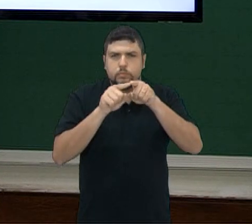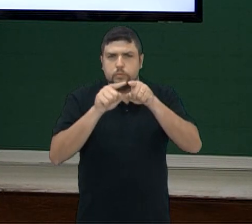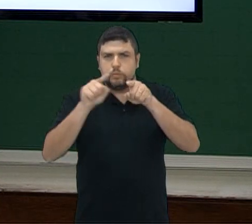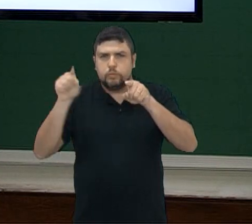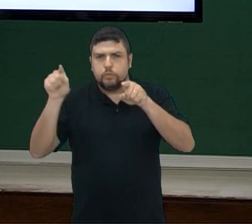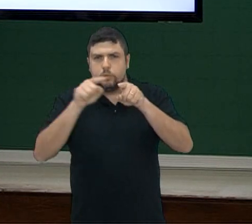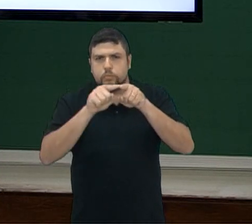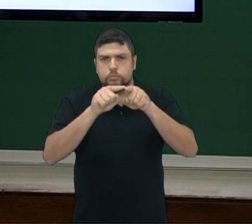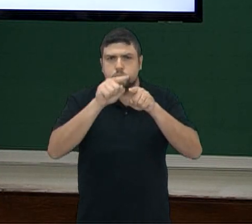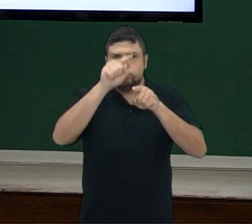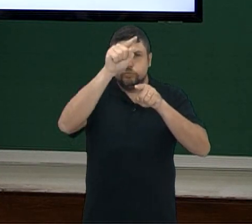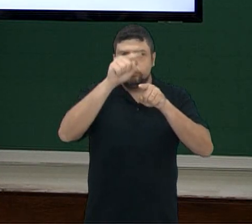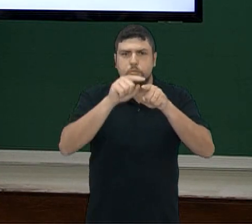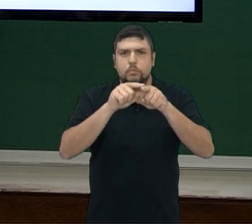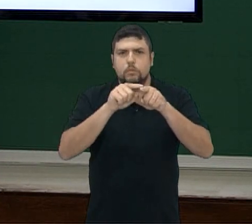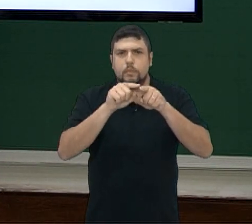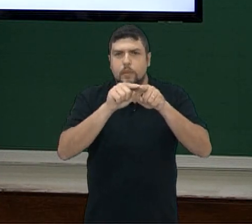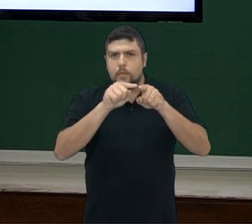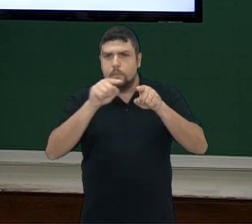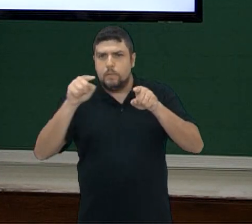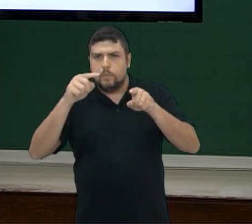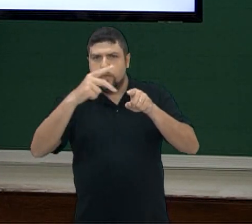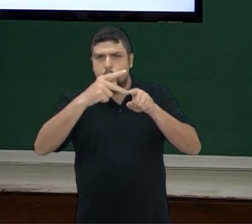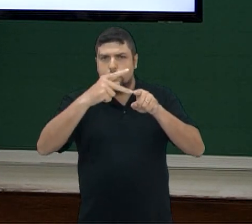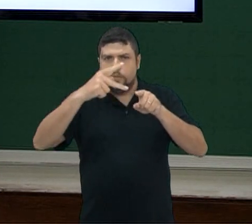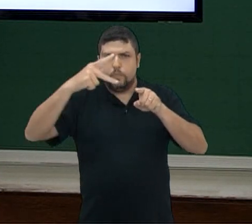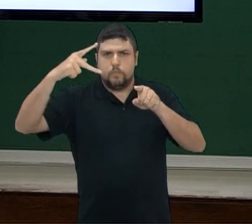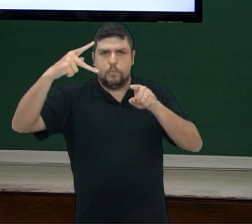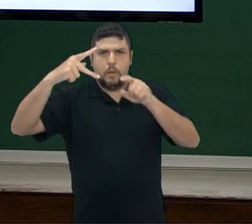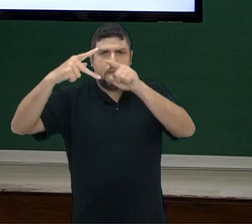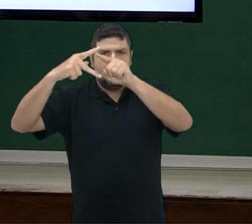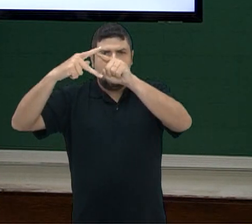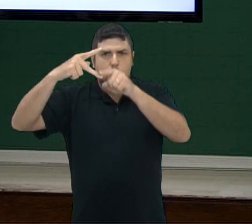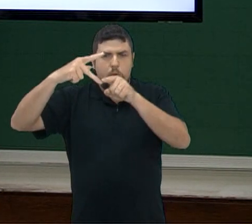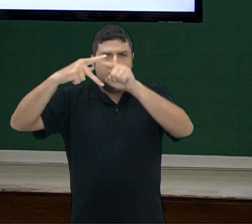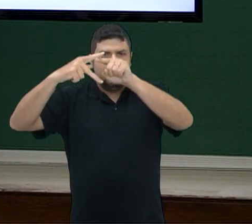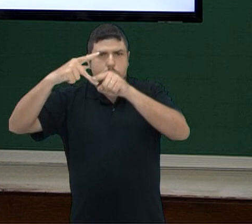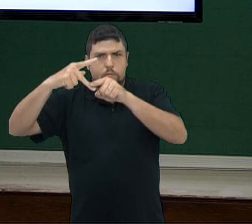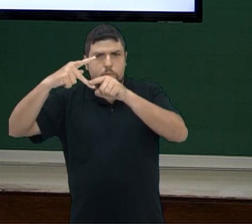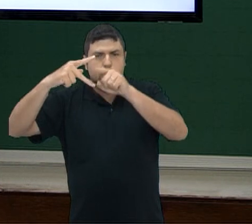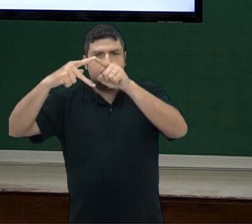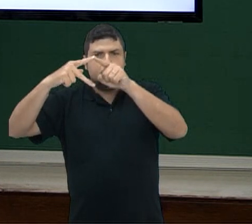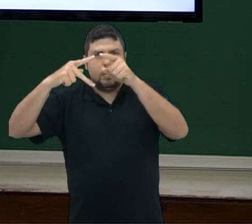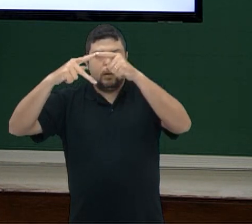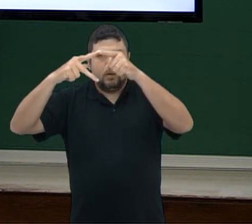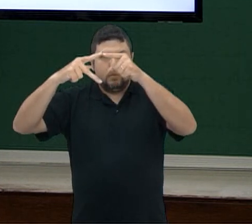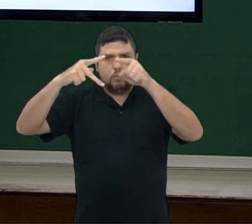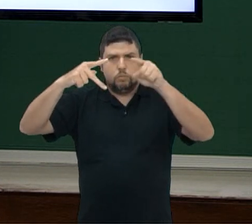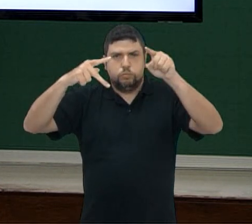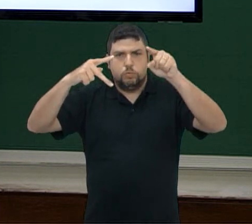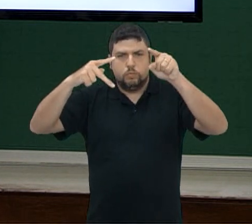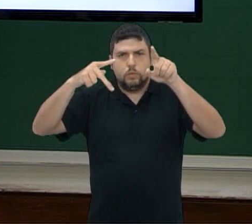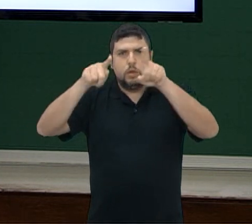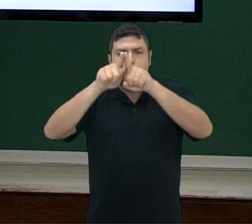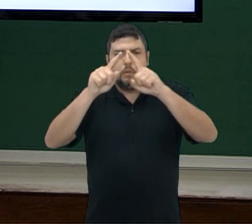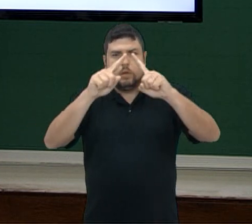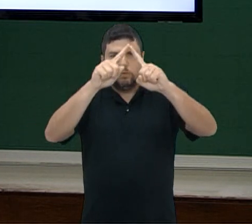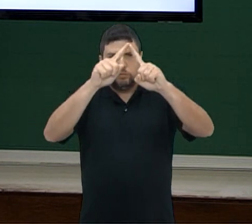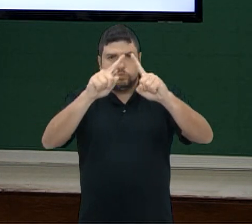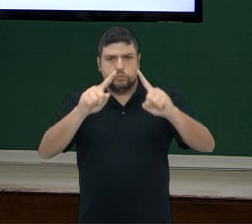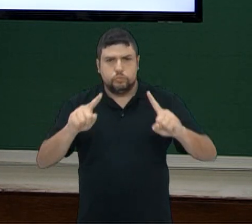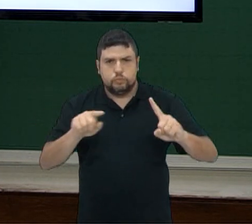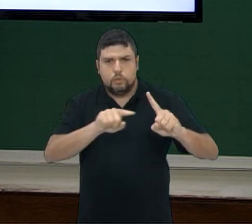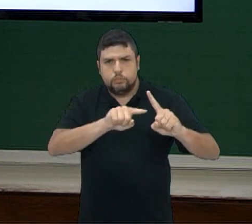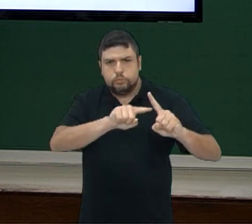o ângulo interno, o ângulo externo e o apótema. Tudo